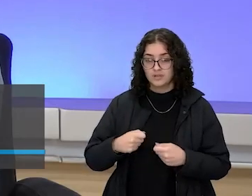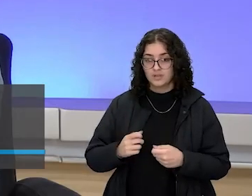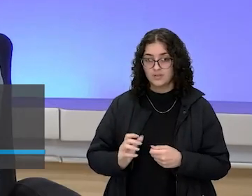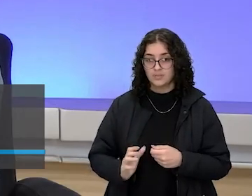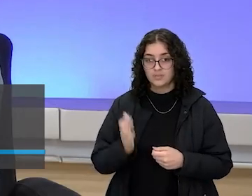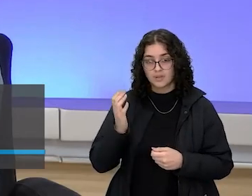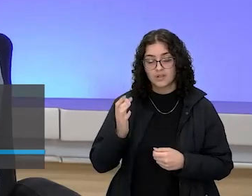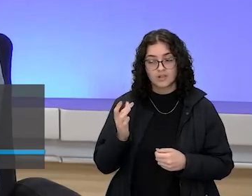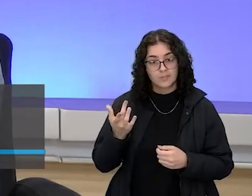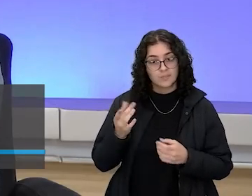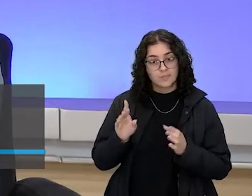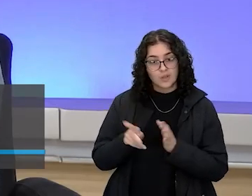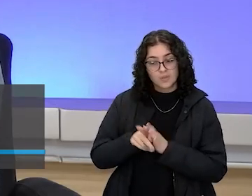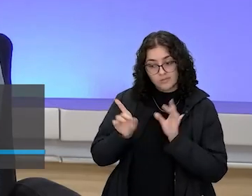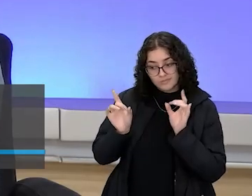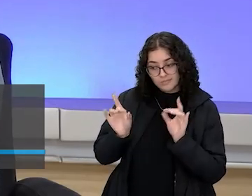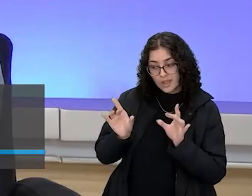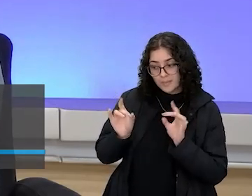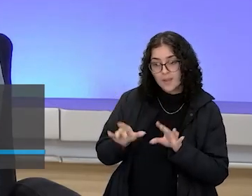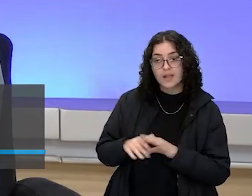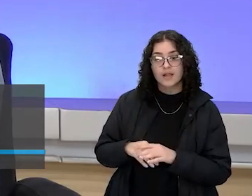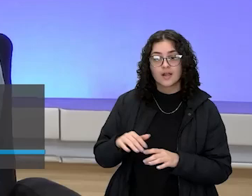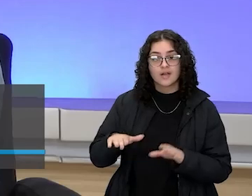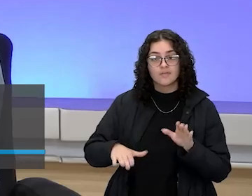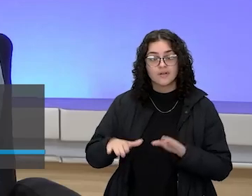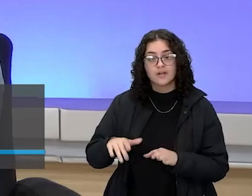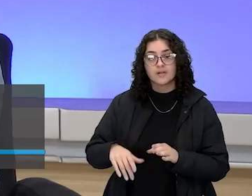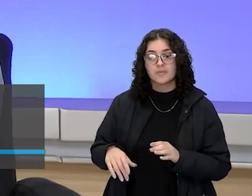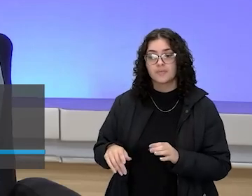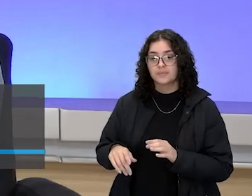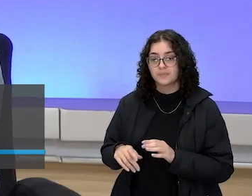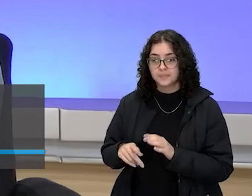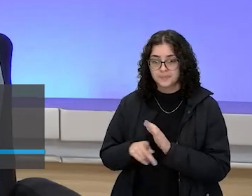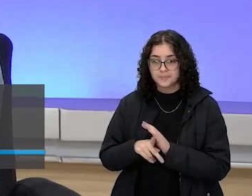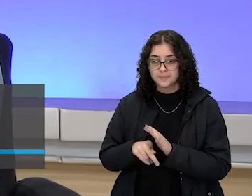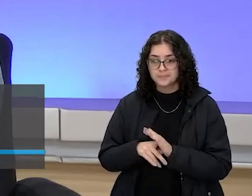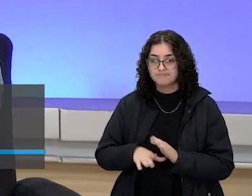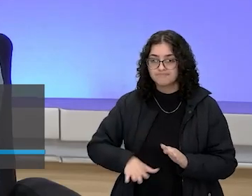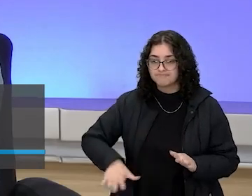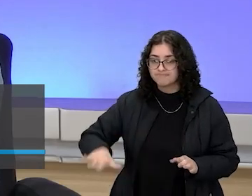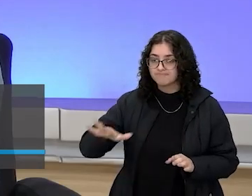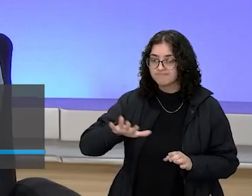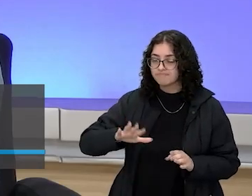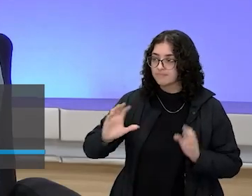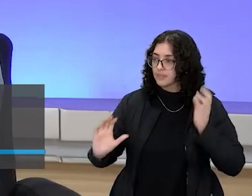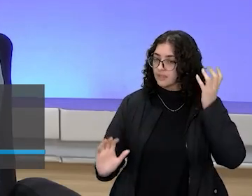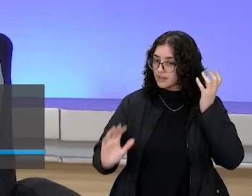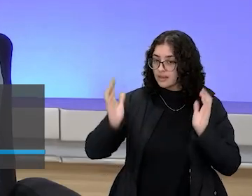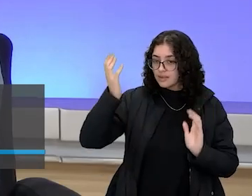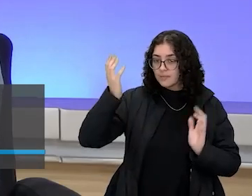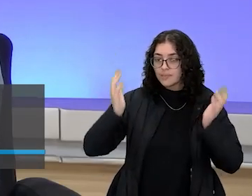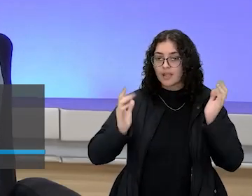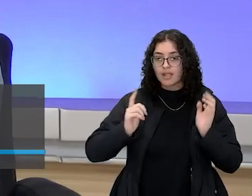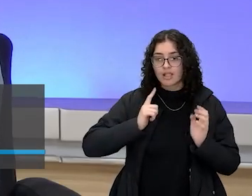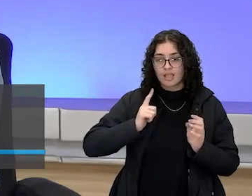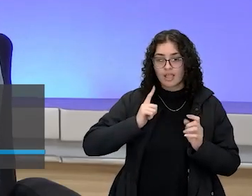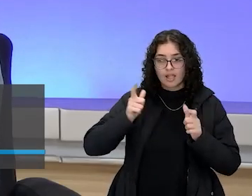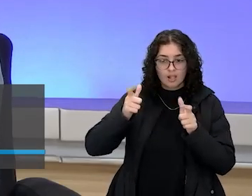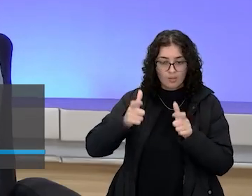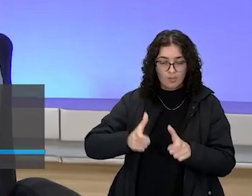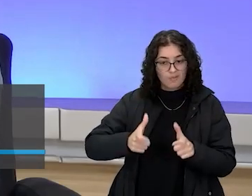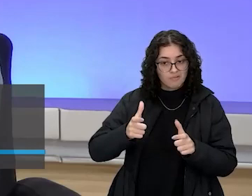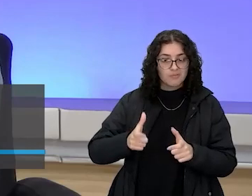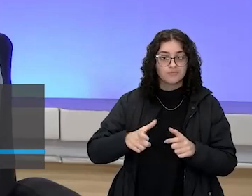situações específicas e talvez aqui no nosso solo ou com as condições climáticas que há, dependendo do